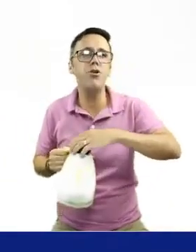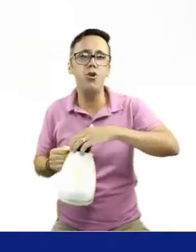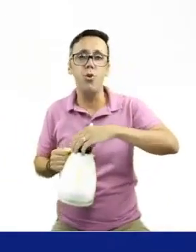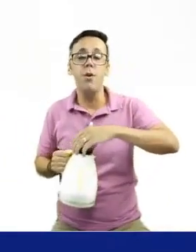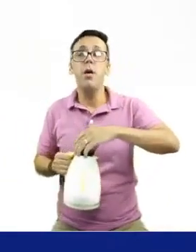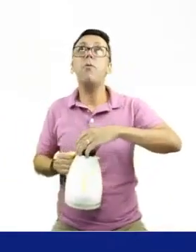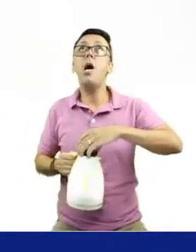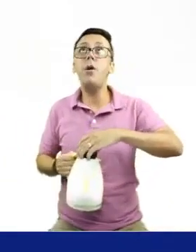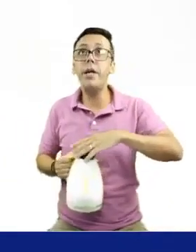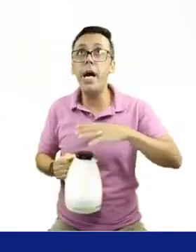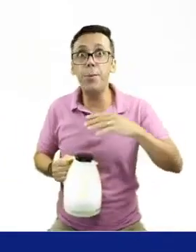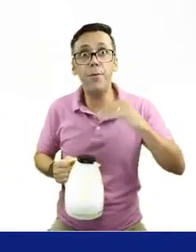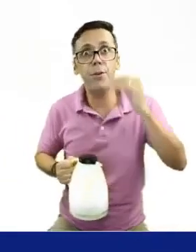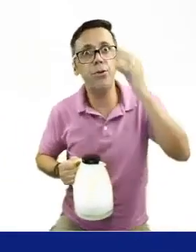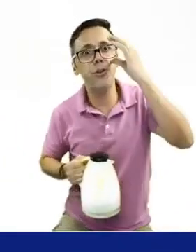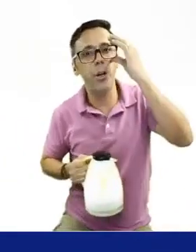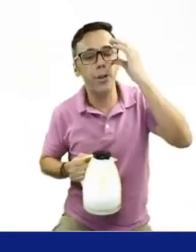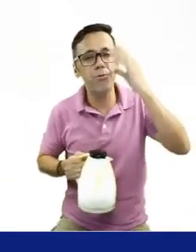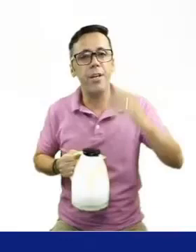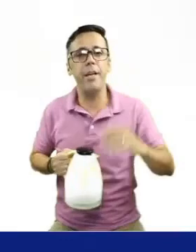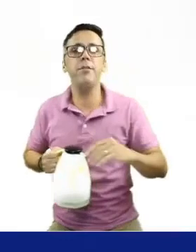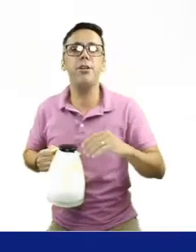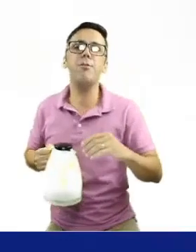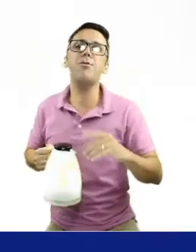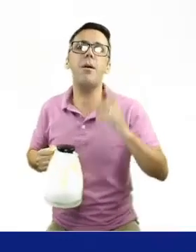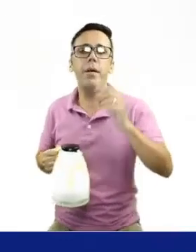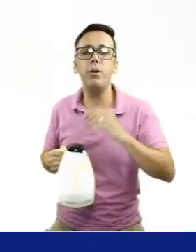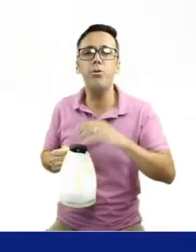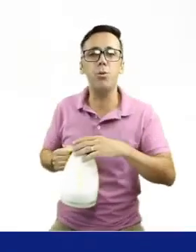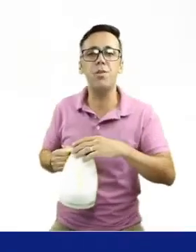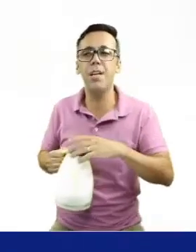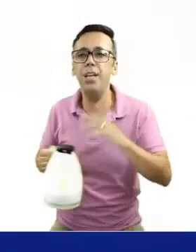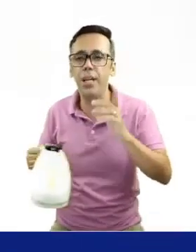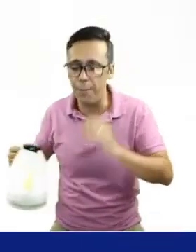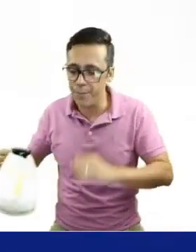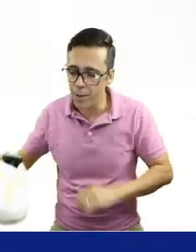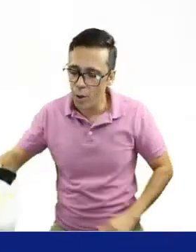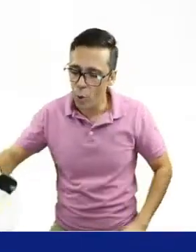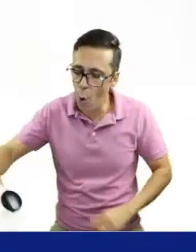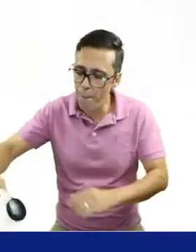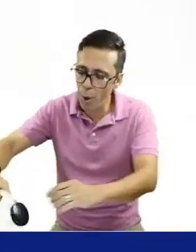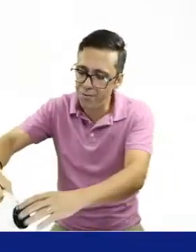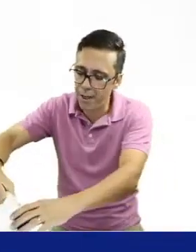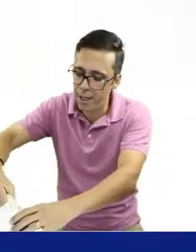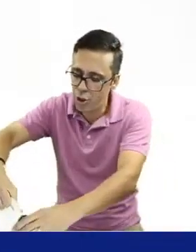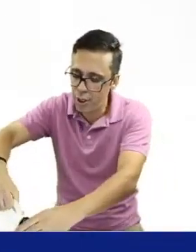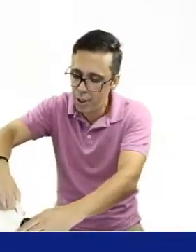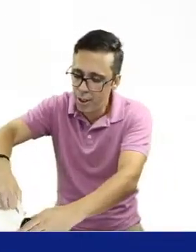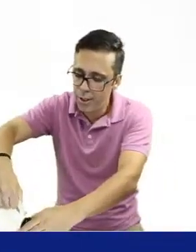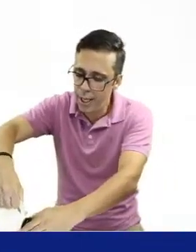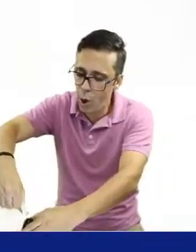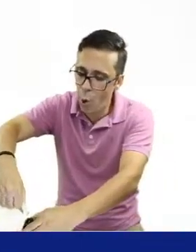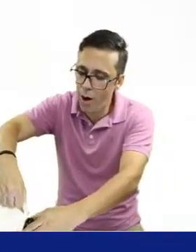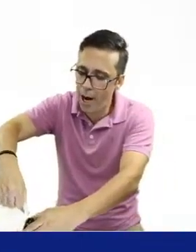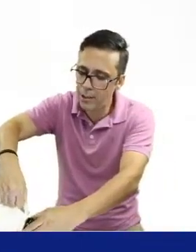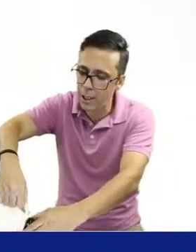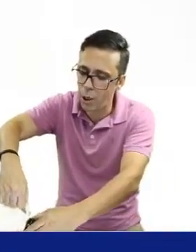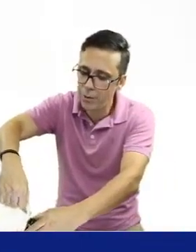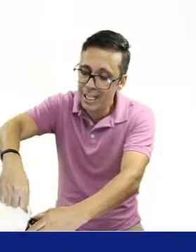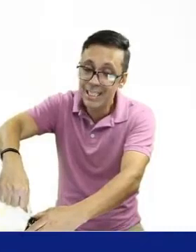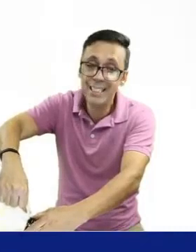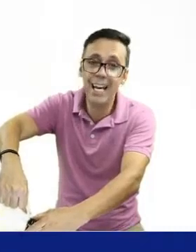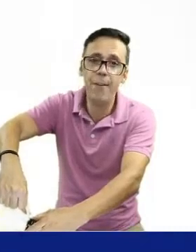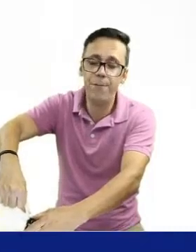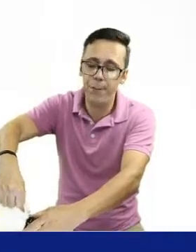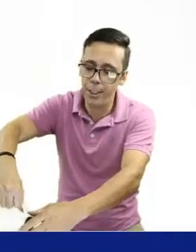dois mil e 21 Qual o horário professora Sheila não sei nós vamos saber no seu CDI comprovante né o